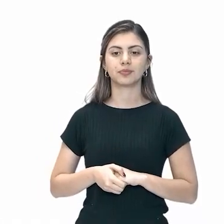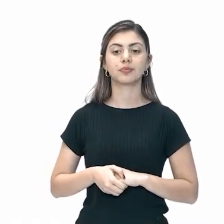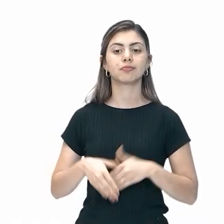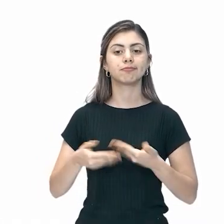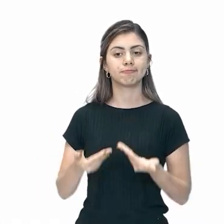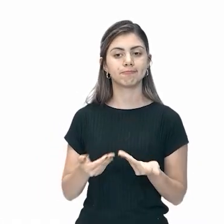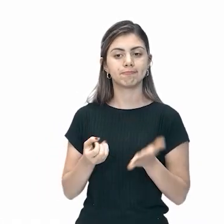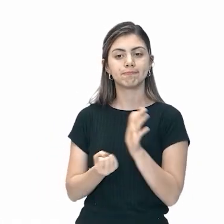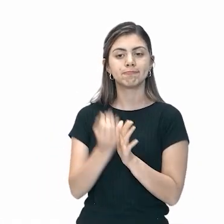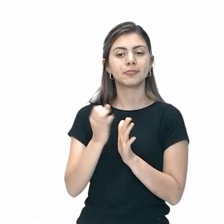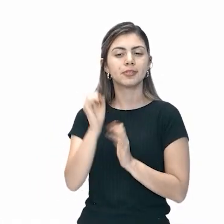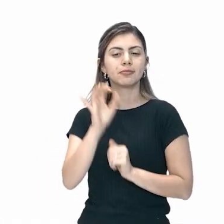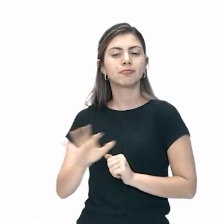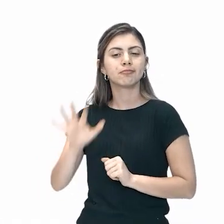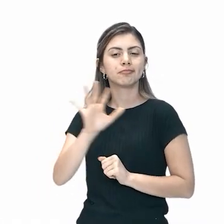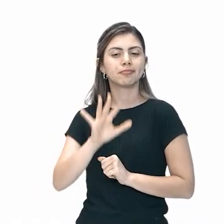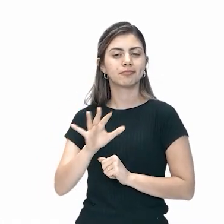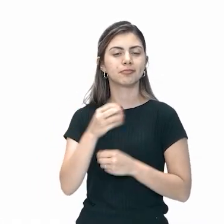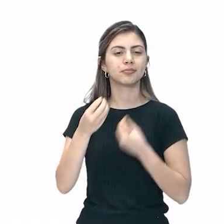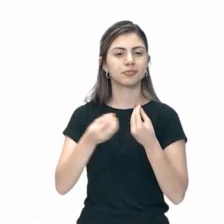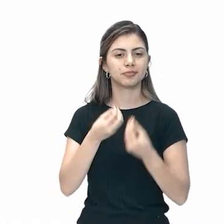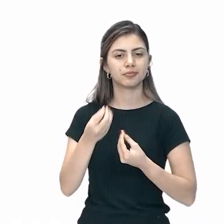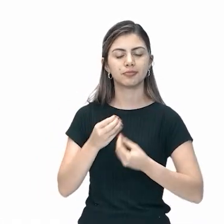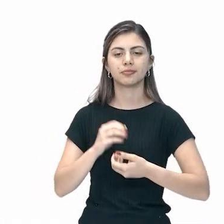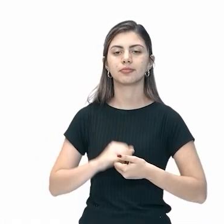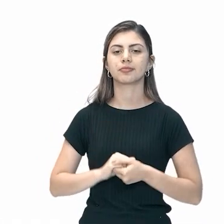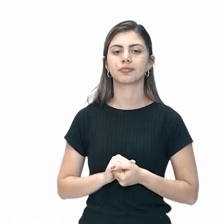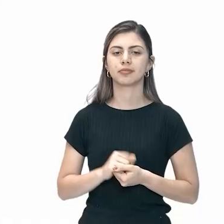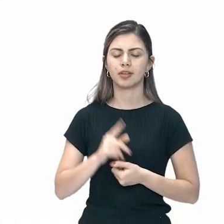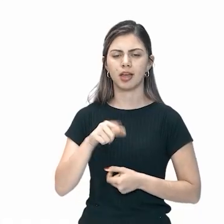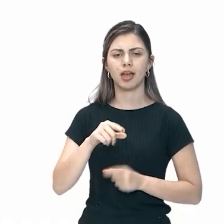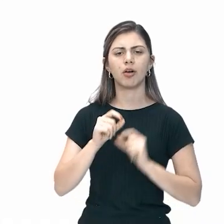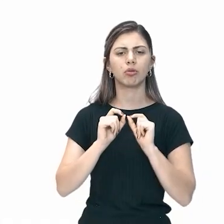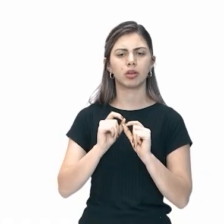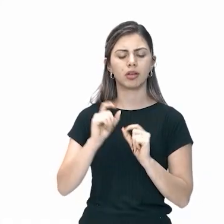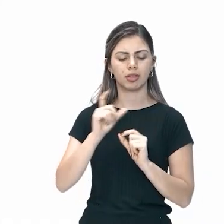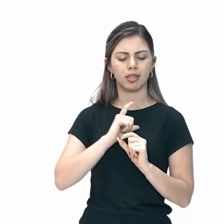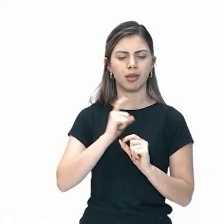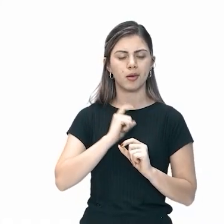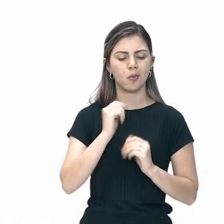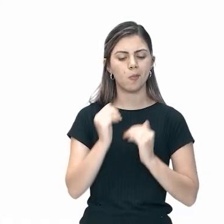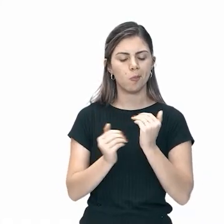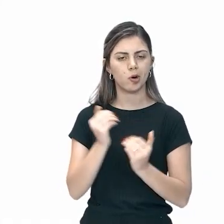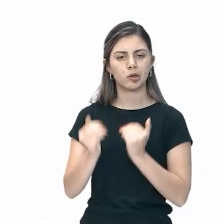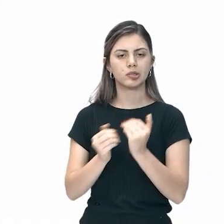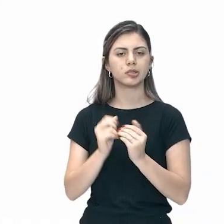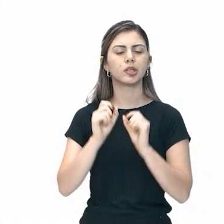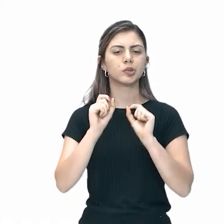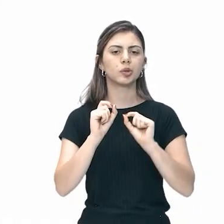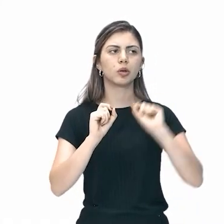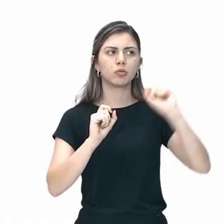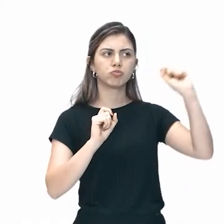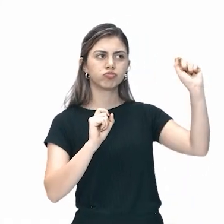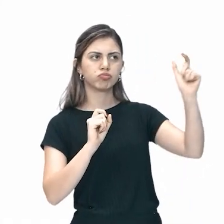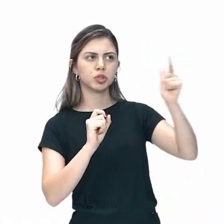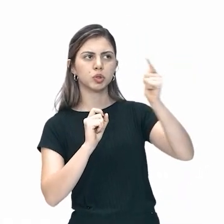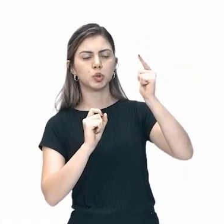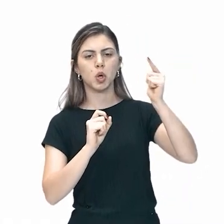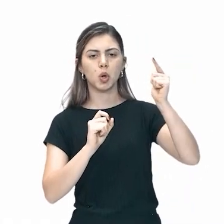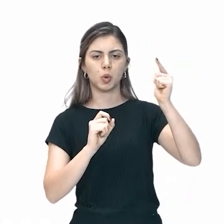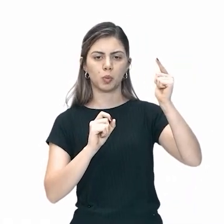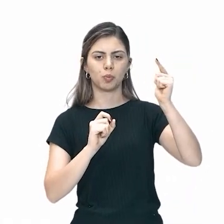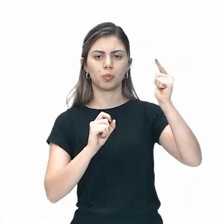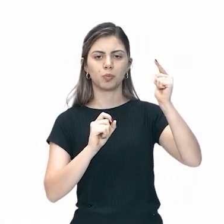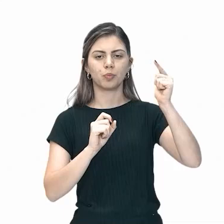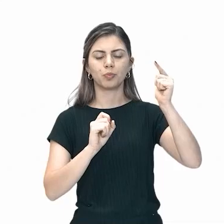formação da imagem, pessoal, ela é um processo em que a luz ou outra forma de